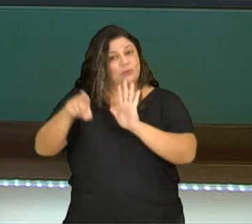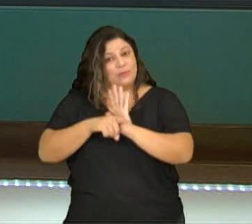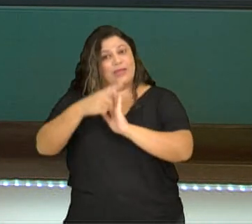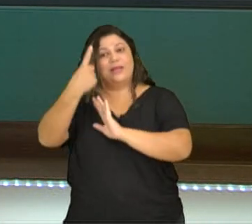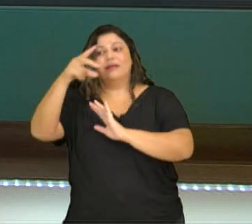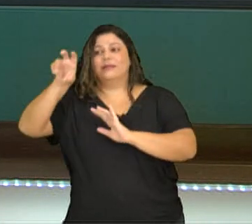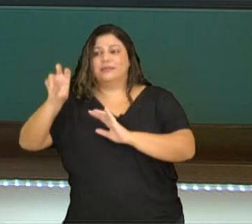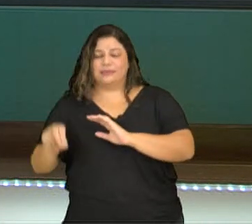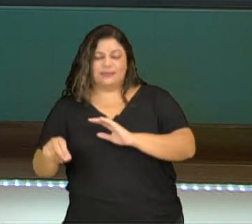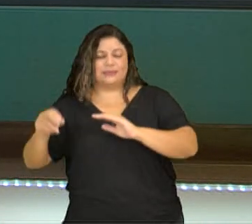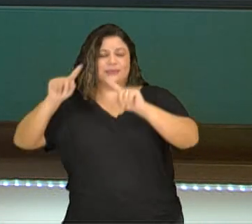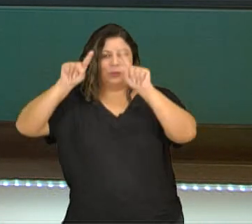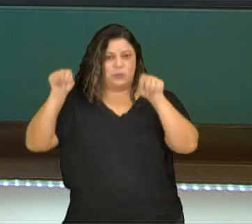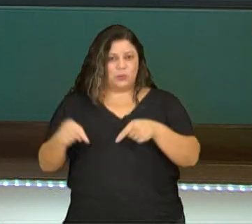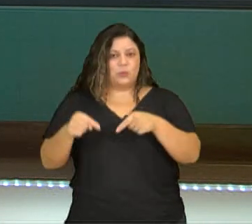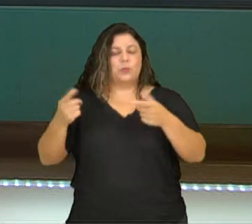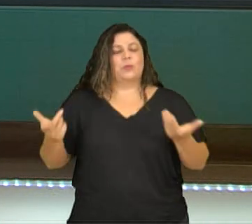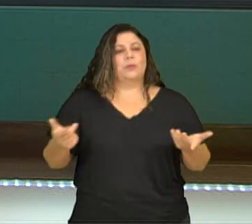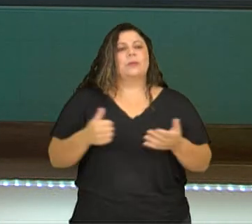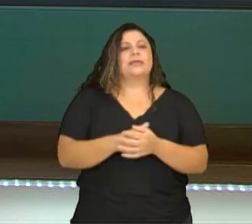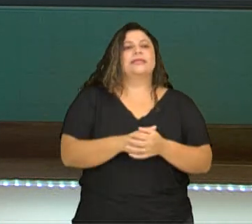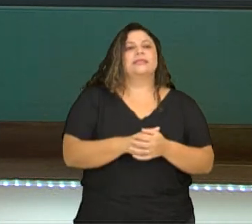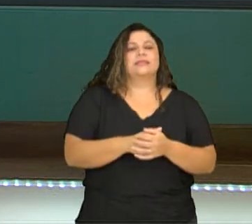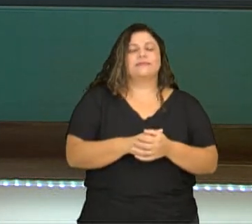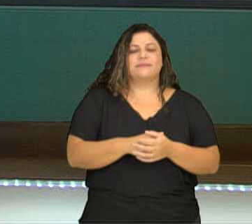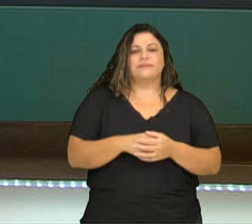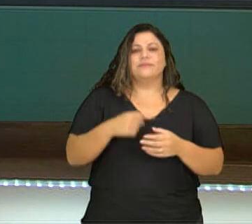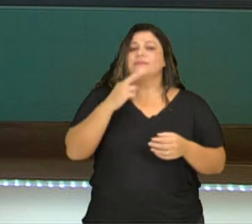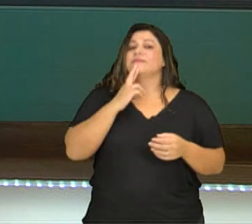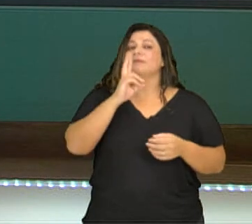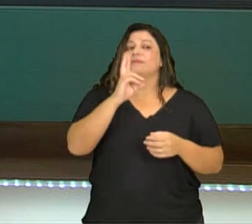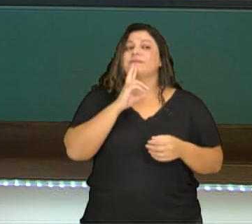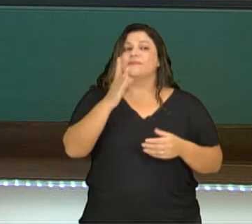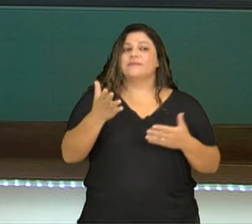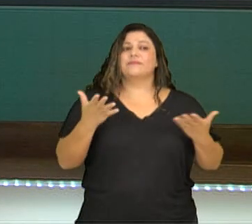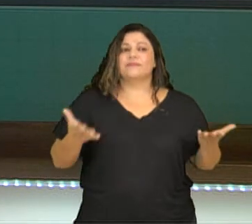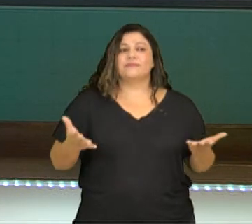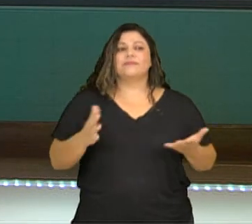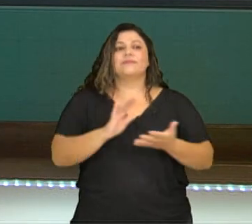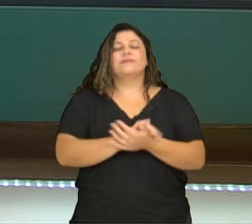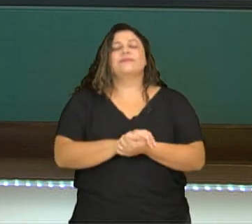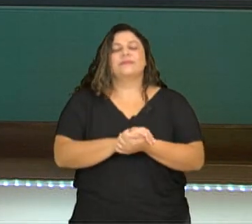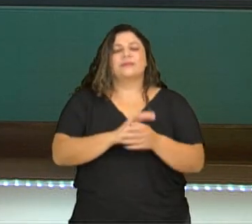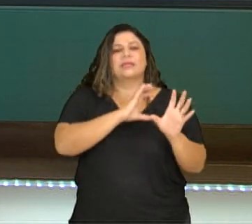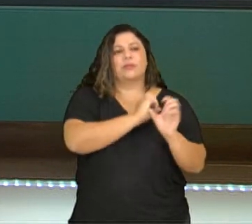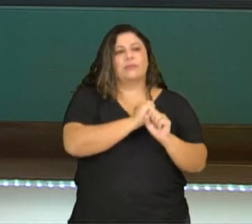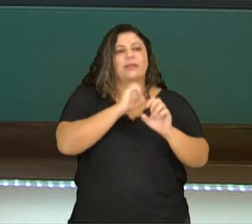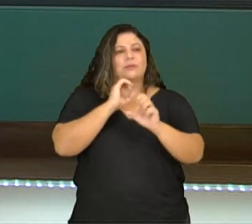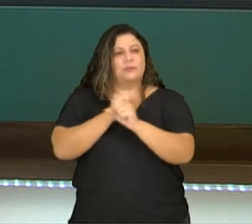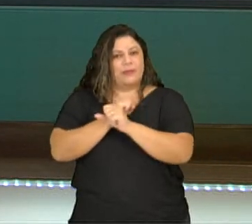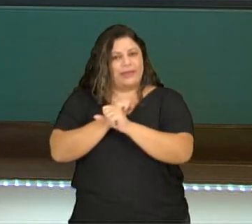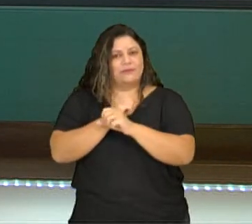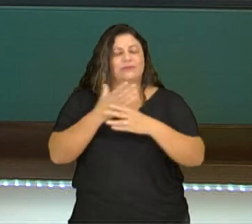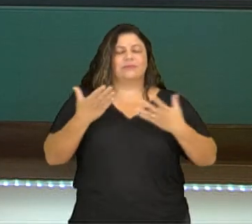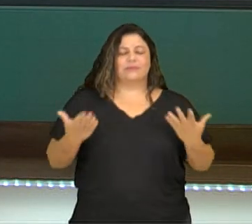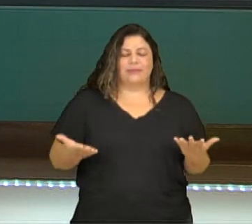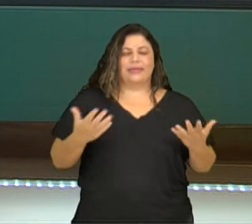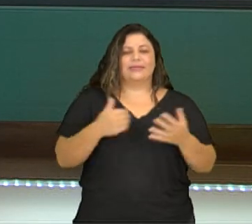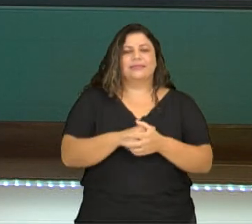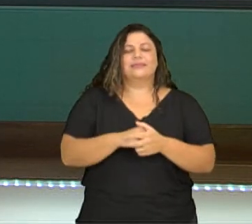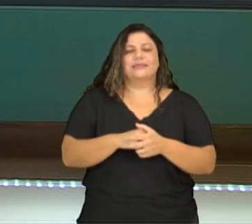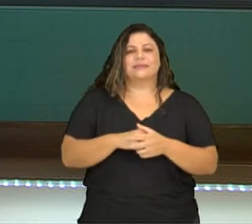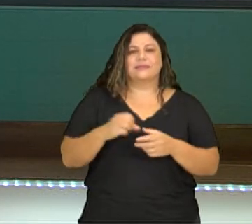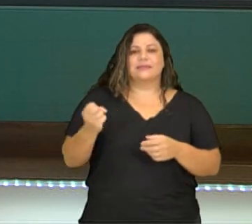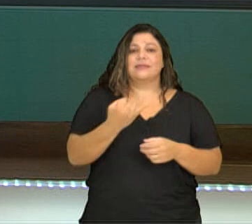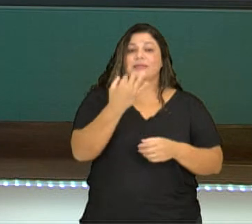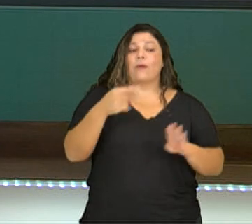150. Esses dois menosinhos aqui vai resultar em uma soma, ok? Então, significa que a